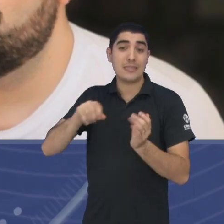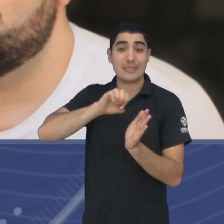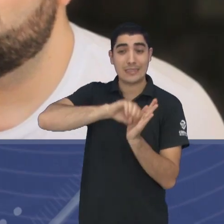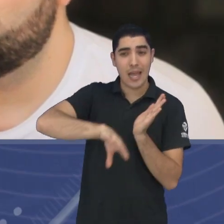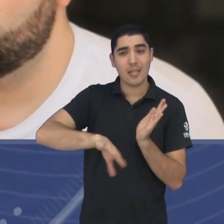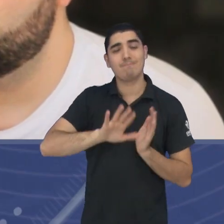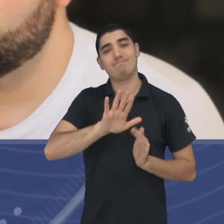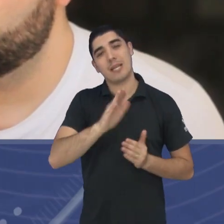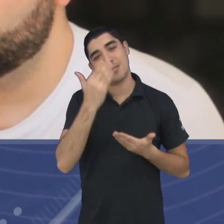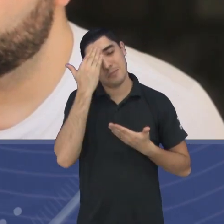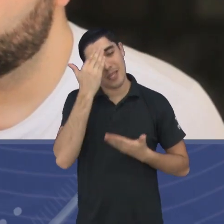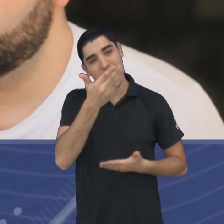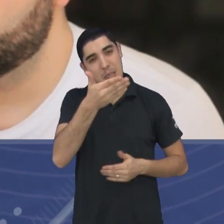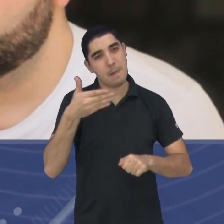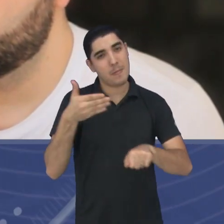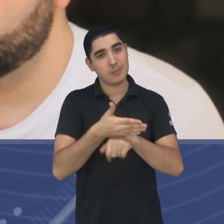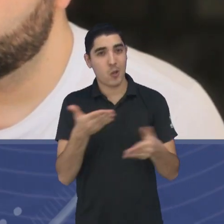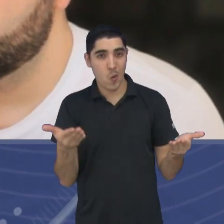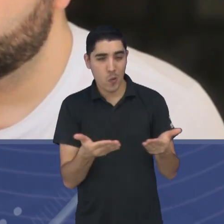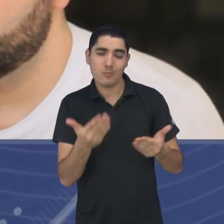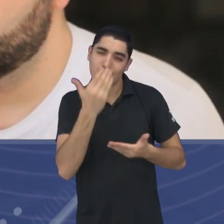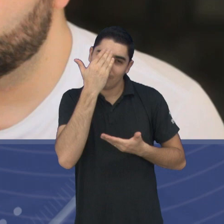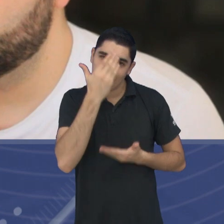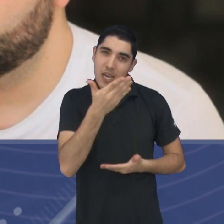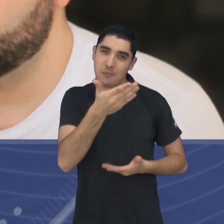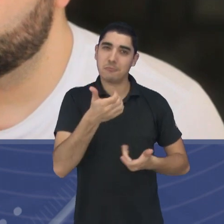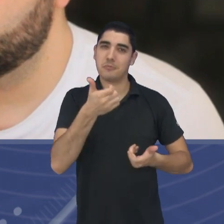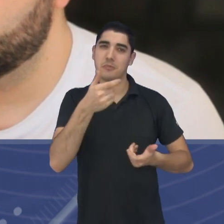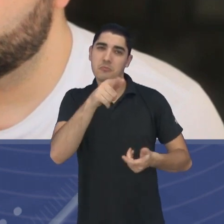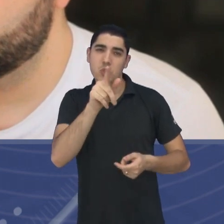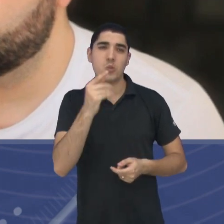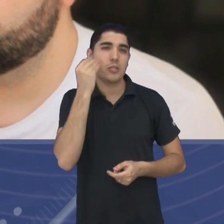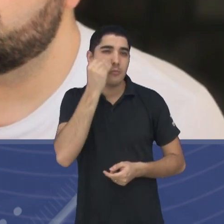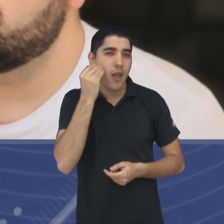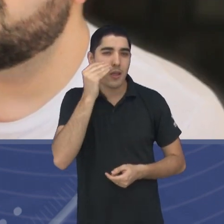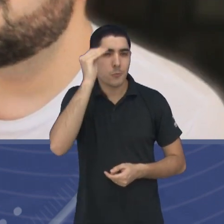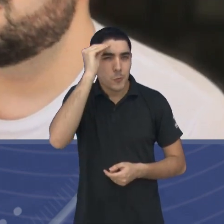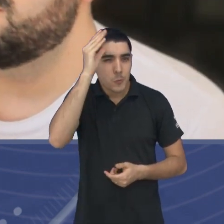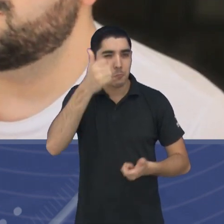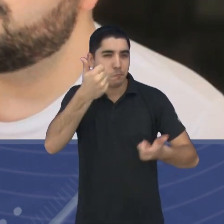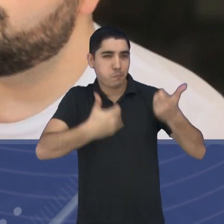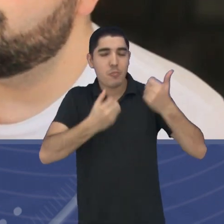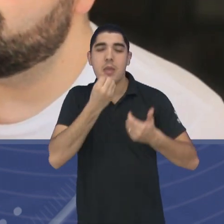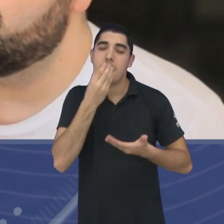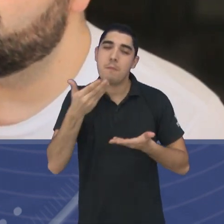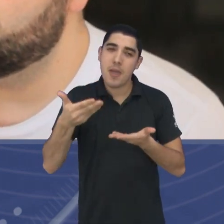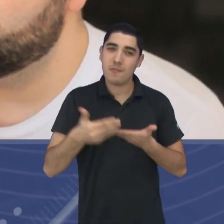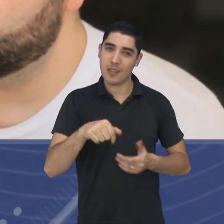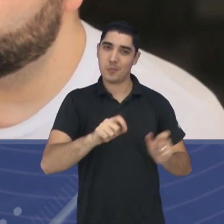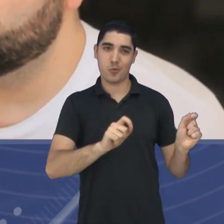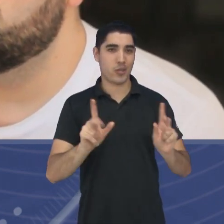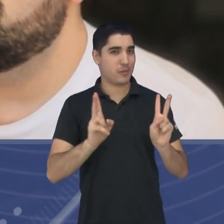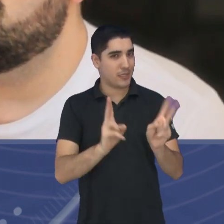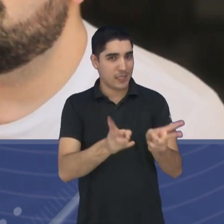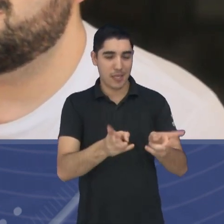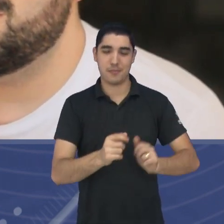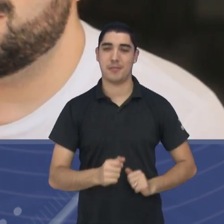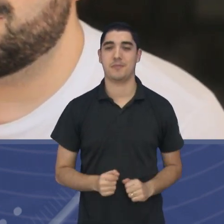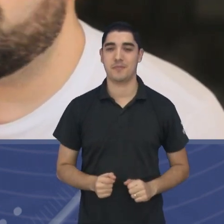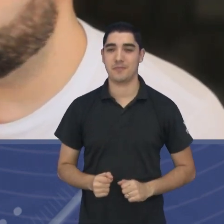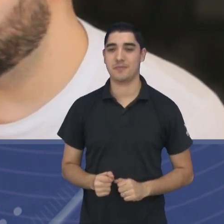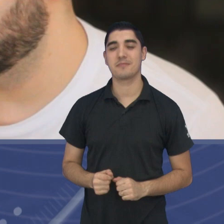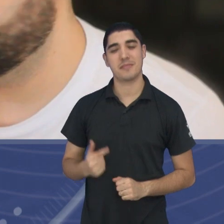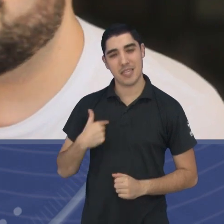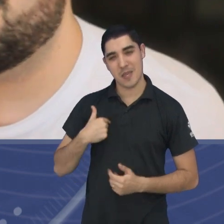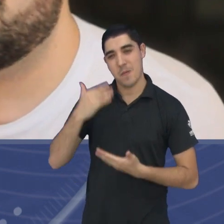sua participação aqui com a gente. Obrigada por contribuir com o seu conhecimento, viu? E seja bem-vindo no Diálogo sempre. Imagina, eu